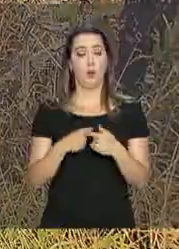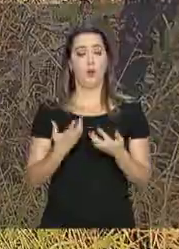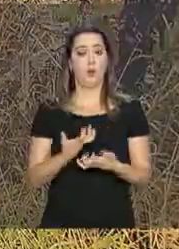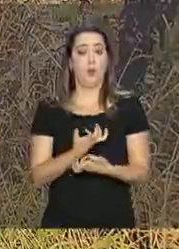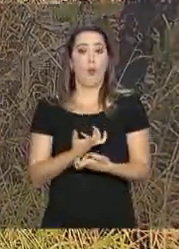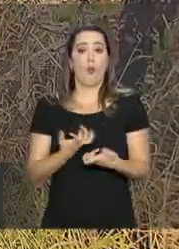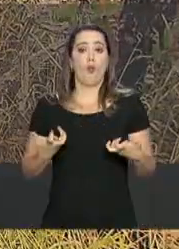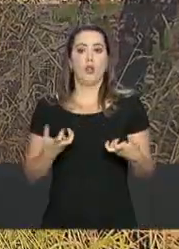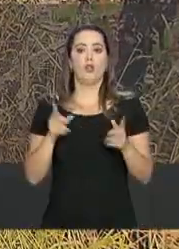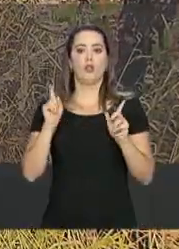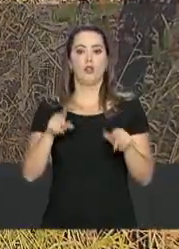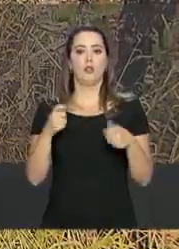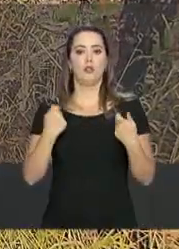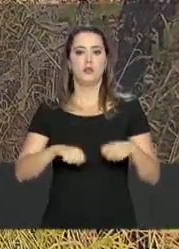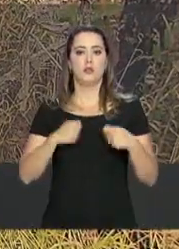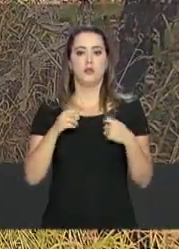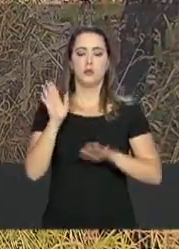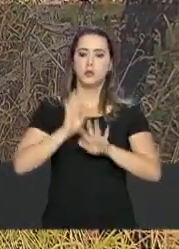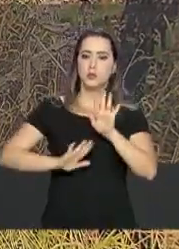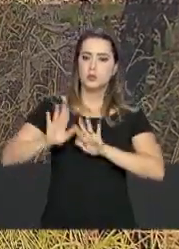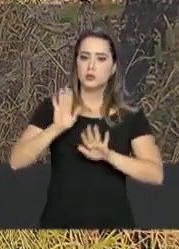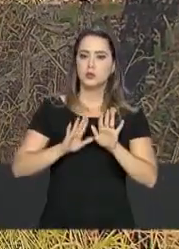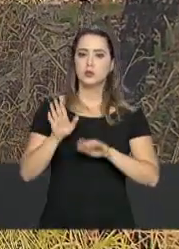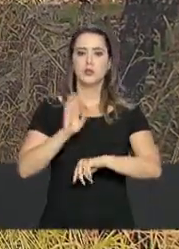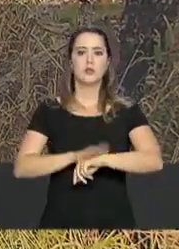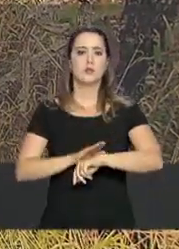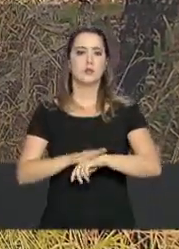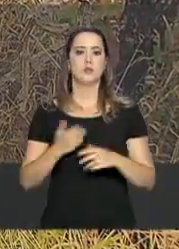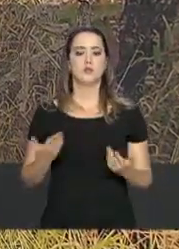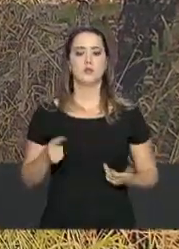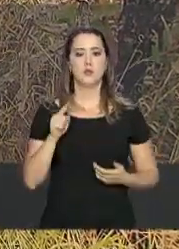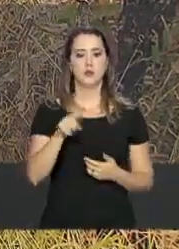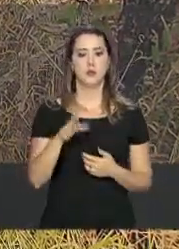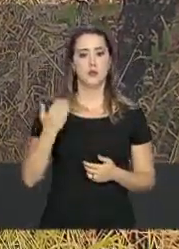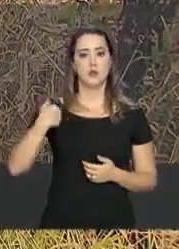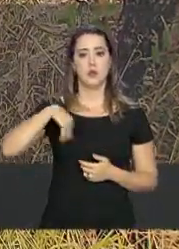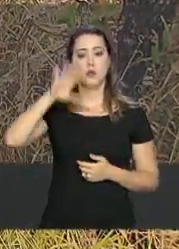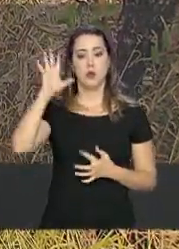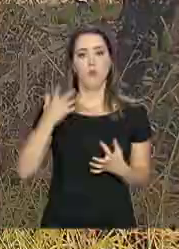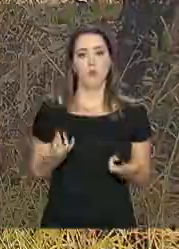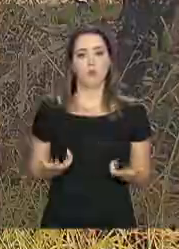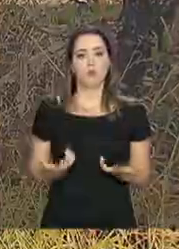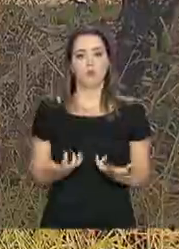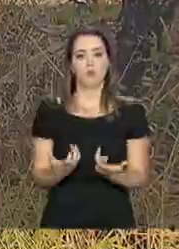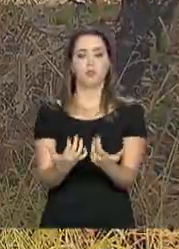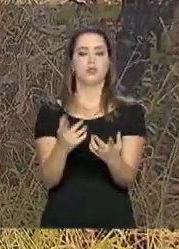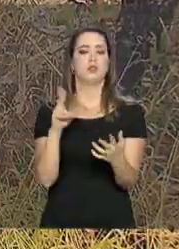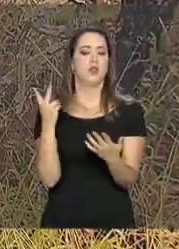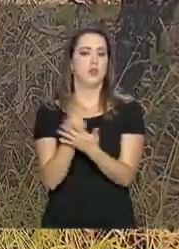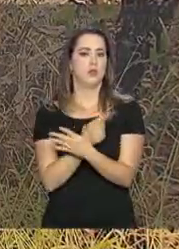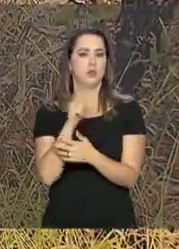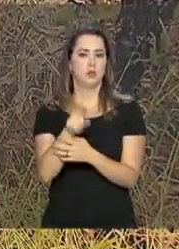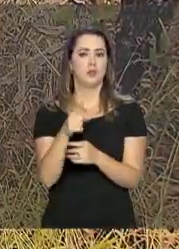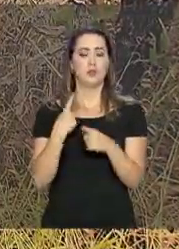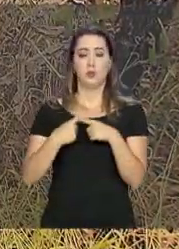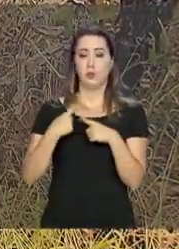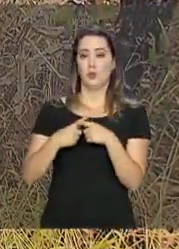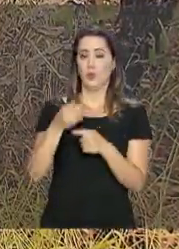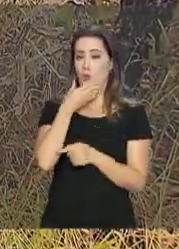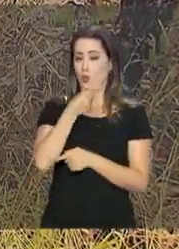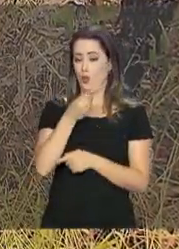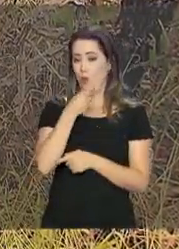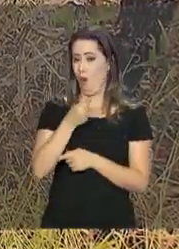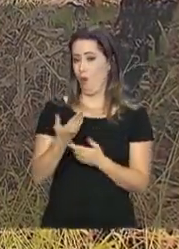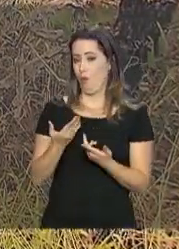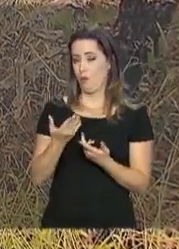Por isso é preciso tomar muito cuidado nesta época do ano. A maior parte dos incêndios é causada por ação humana.